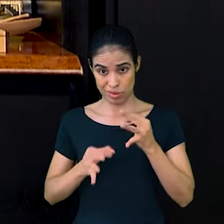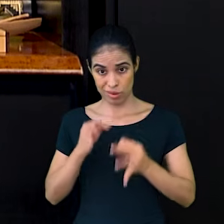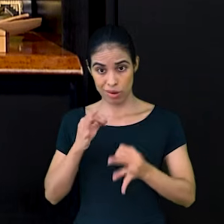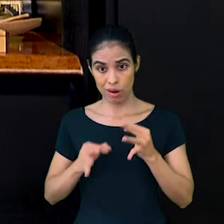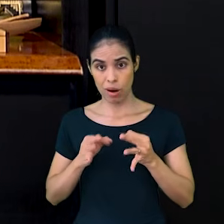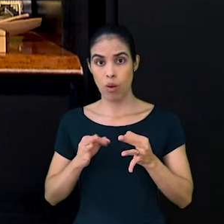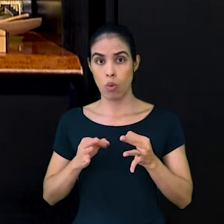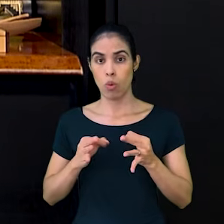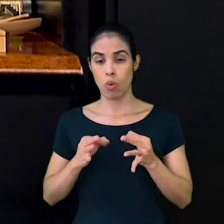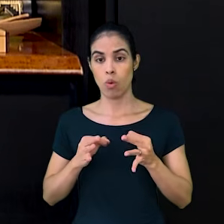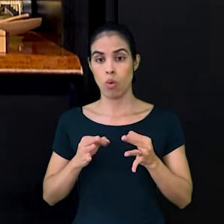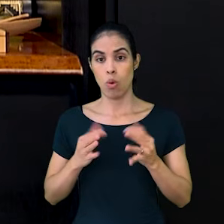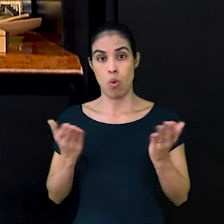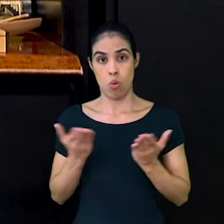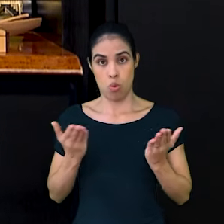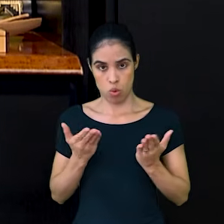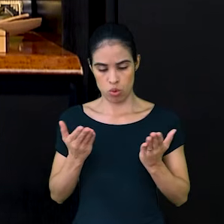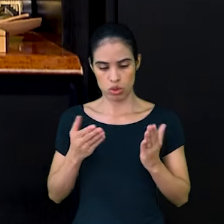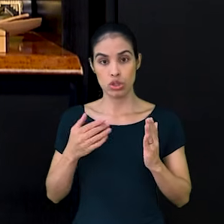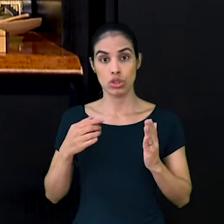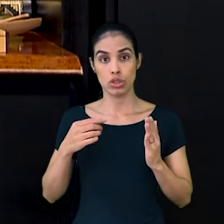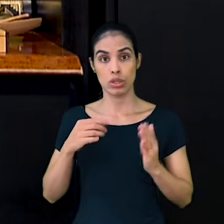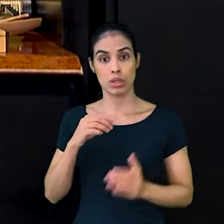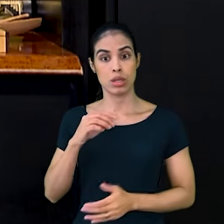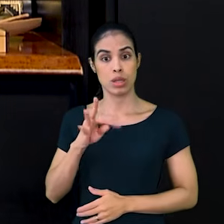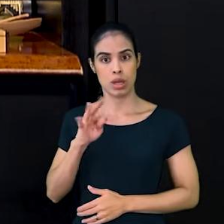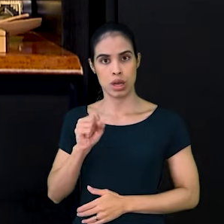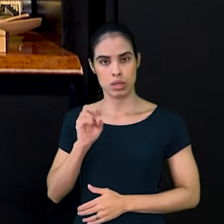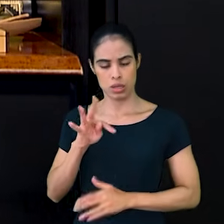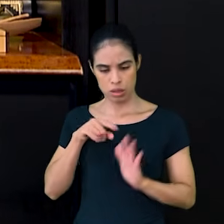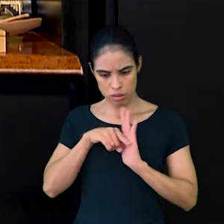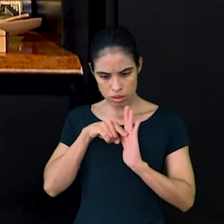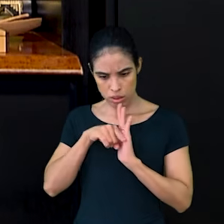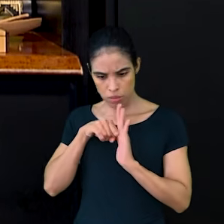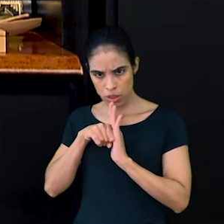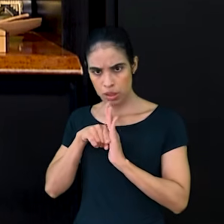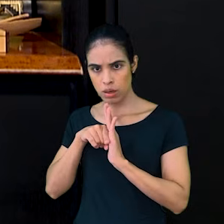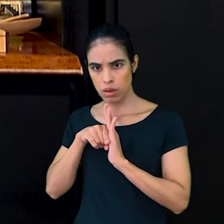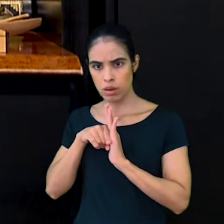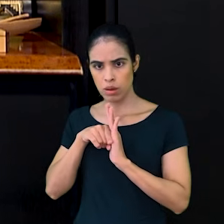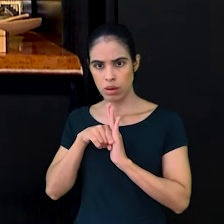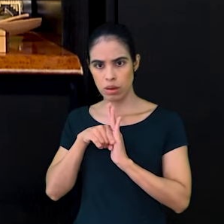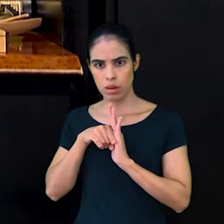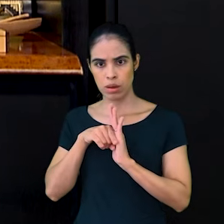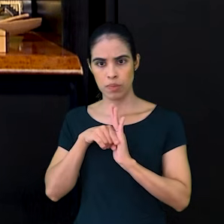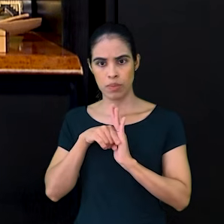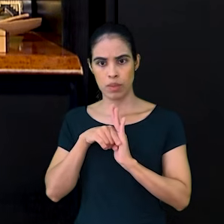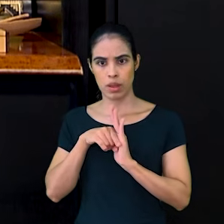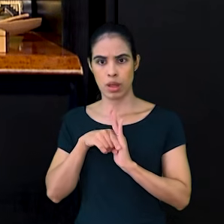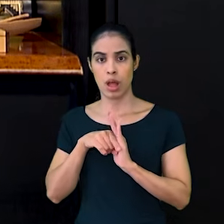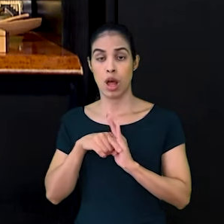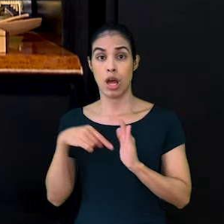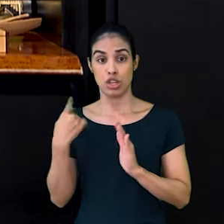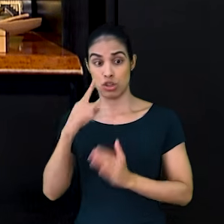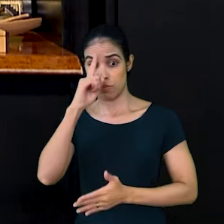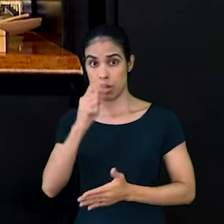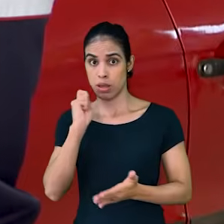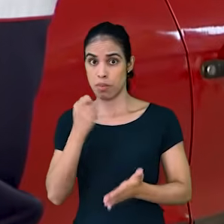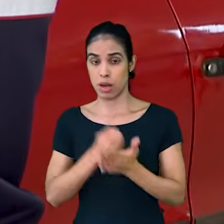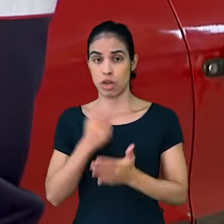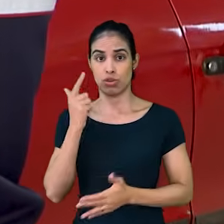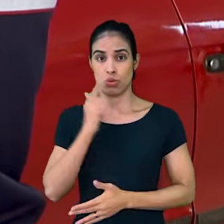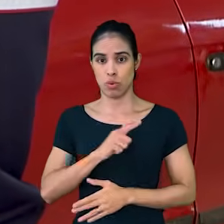isso chegar à nossa apreciação hoje, do Poder Judiciário, nós não determinamos que se paguem novamente aquelas